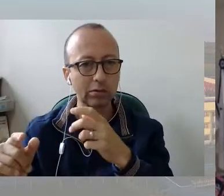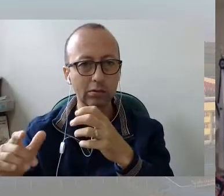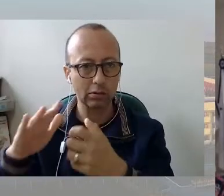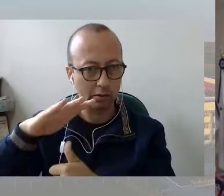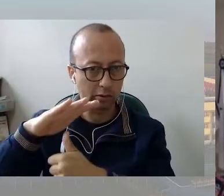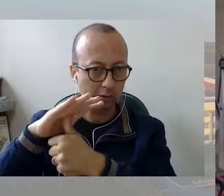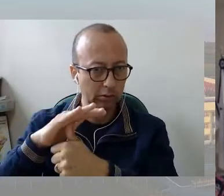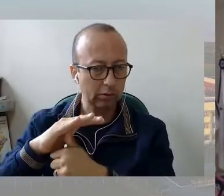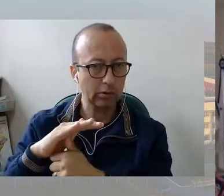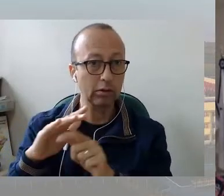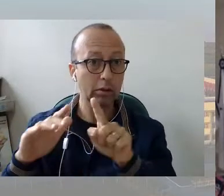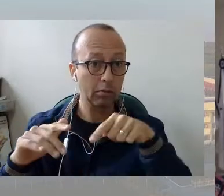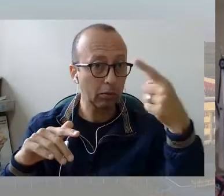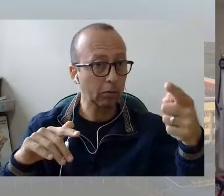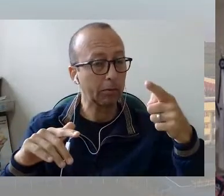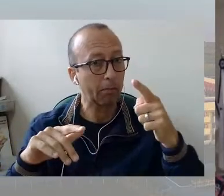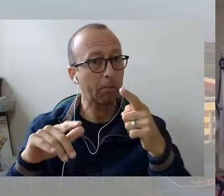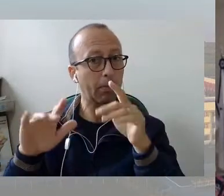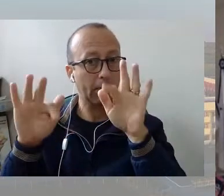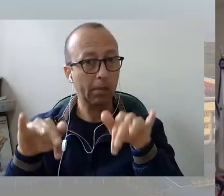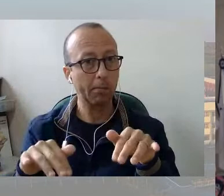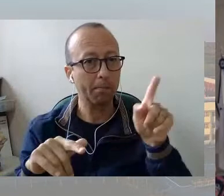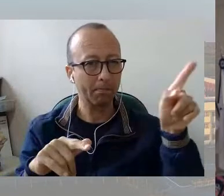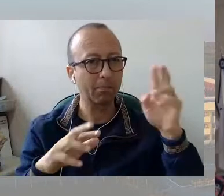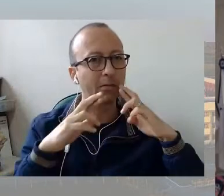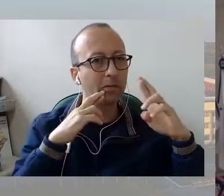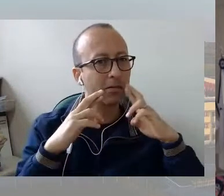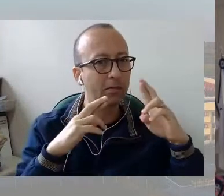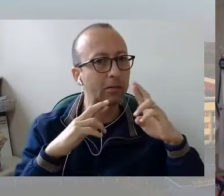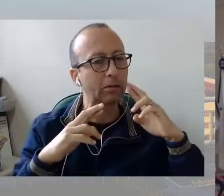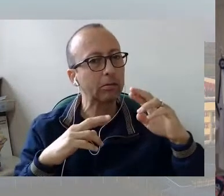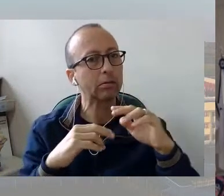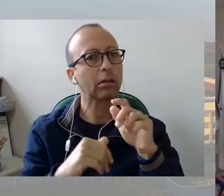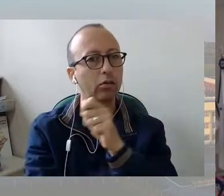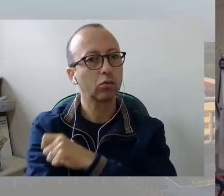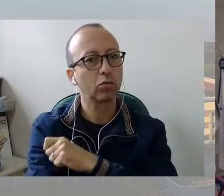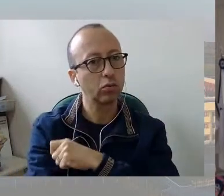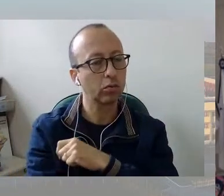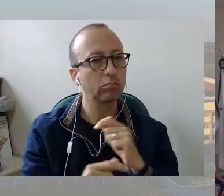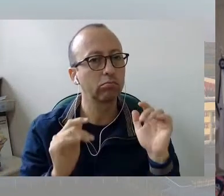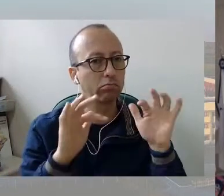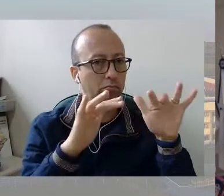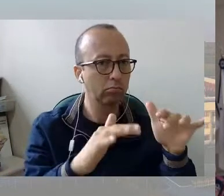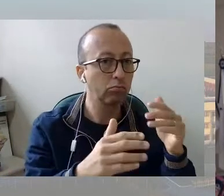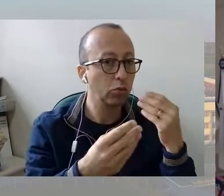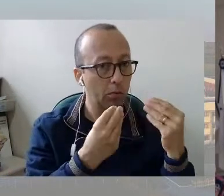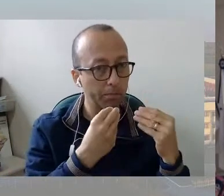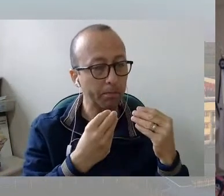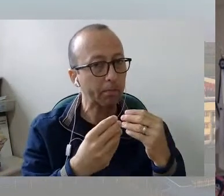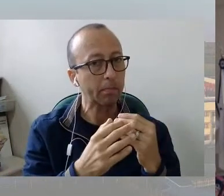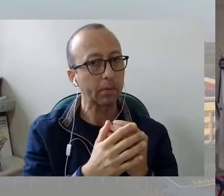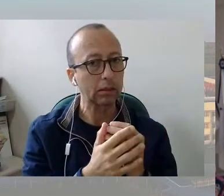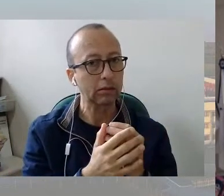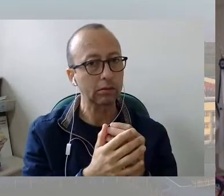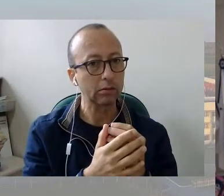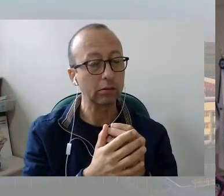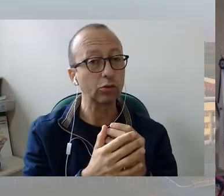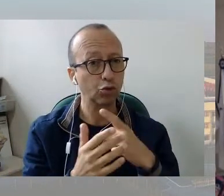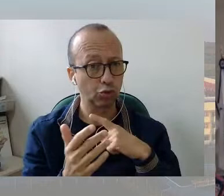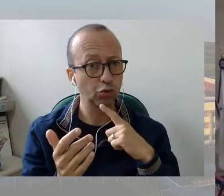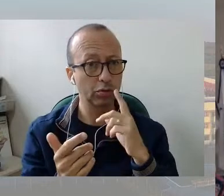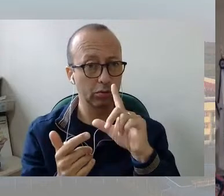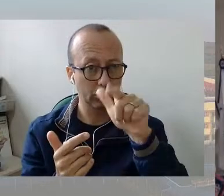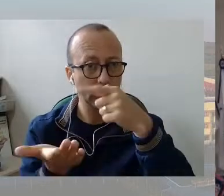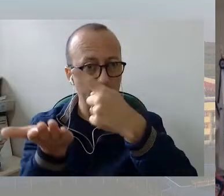de cerimônia, em frente ao restaurante, onde os alunos e alunas, mesmo com reuniões marcadas e agendadas com a PRAEC e